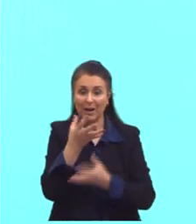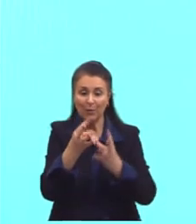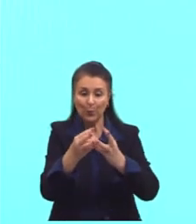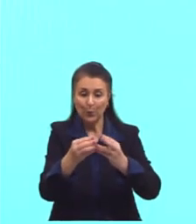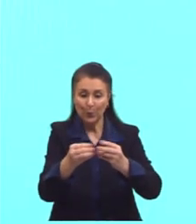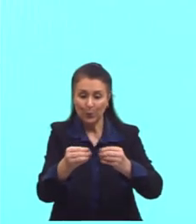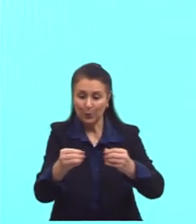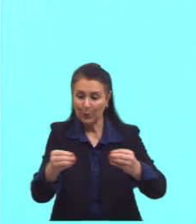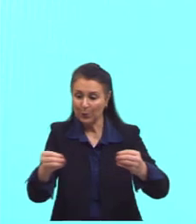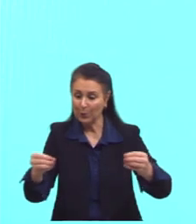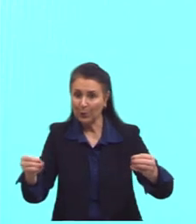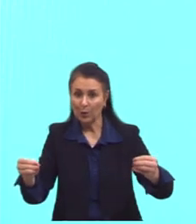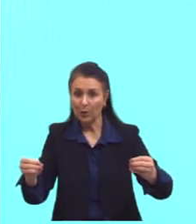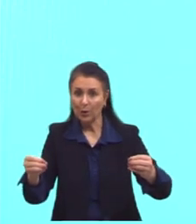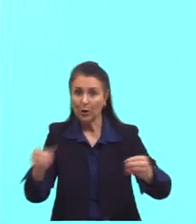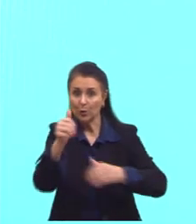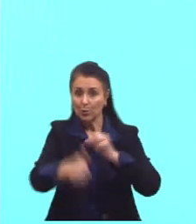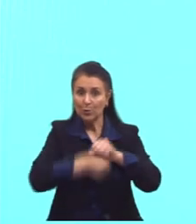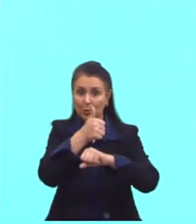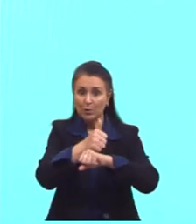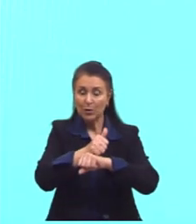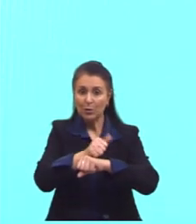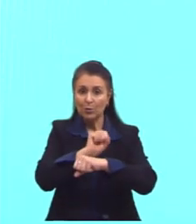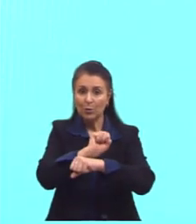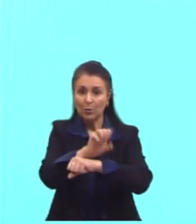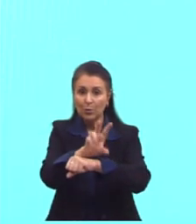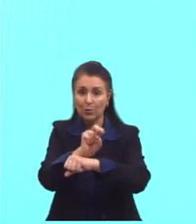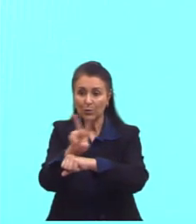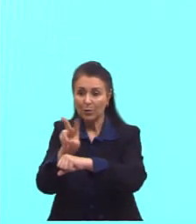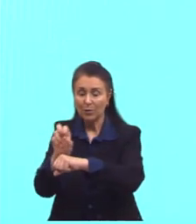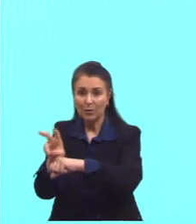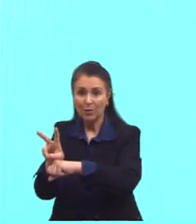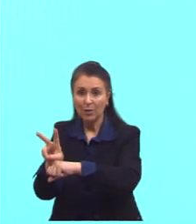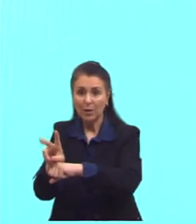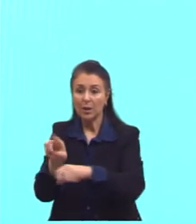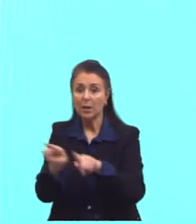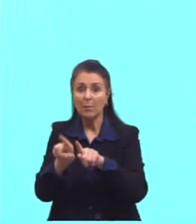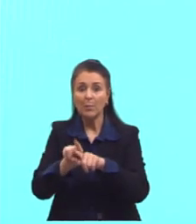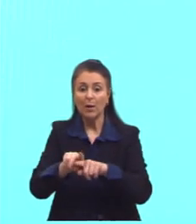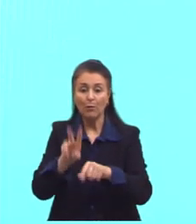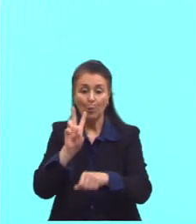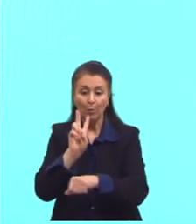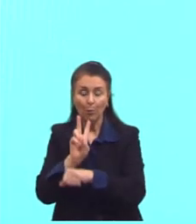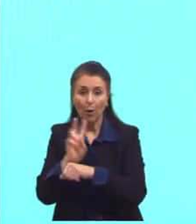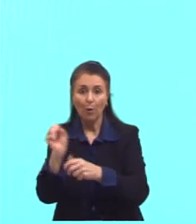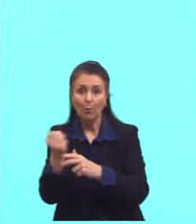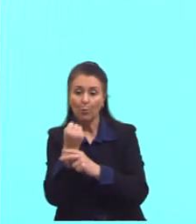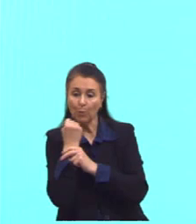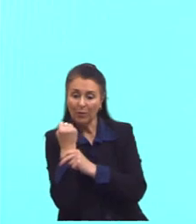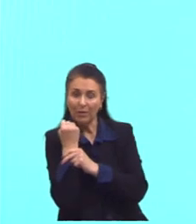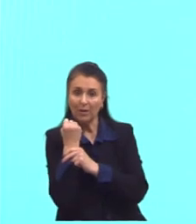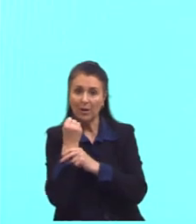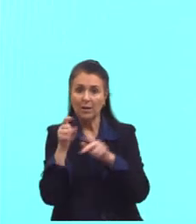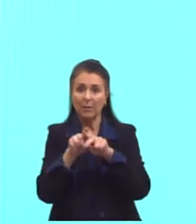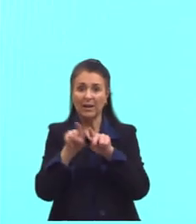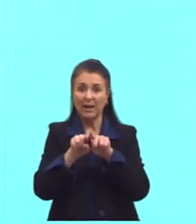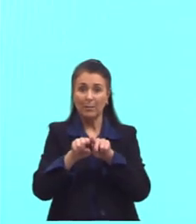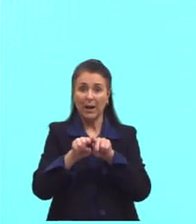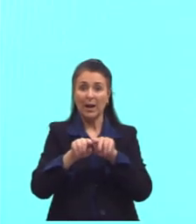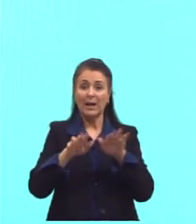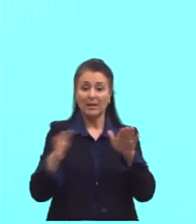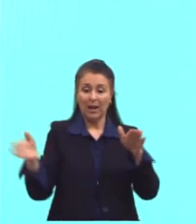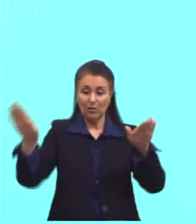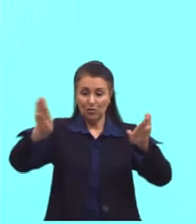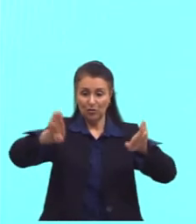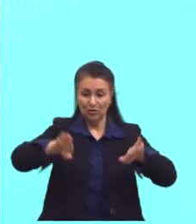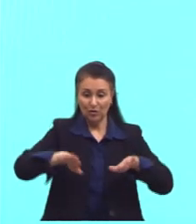orgânico né menos fertilizantes E outra eu vou proteger meu só lembra né aquela questão de lixiviação e de erosão que a gente